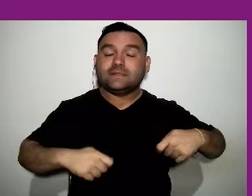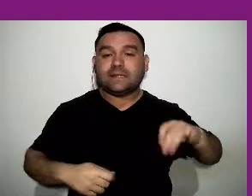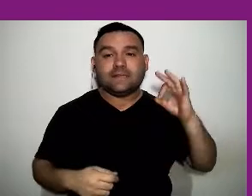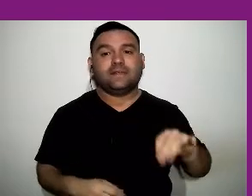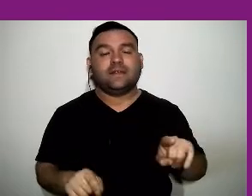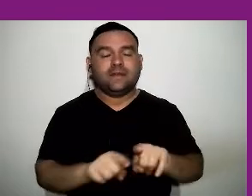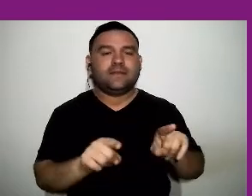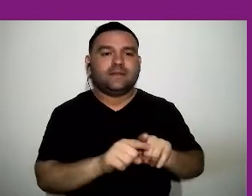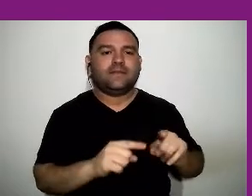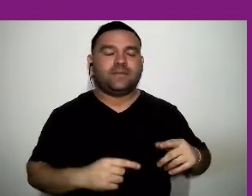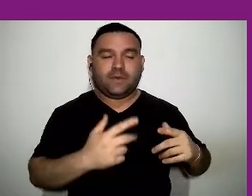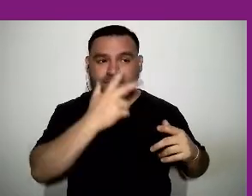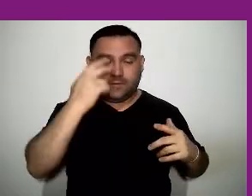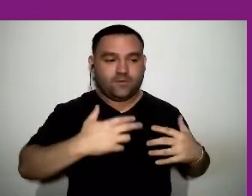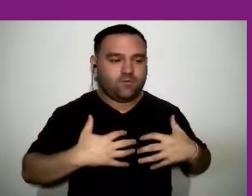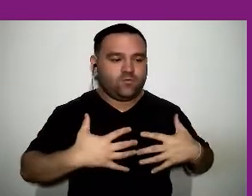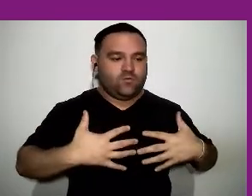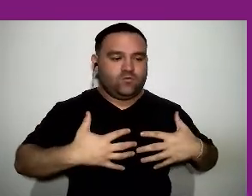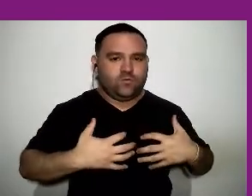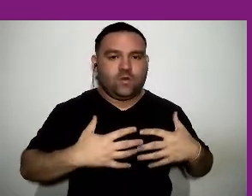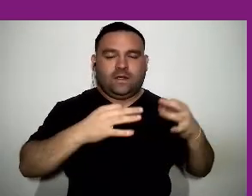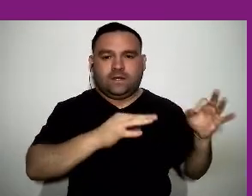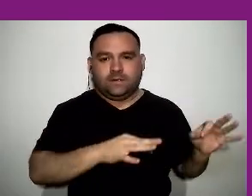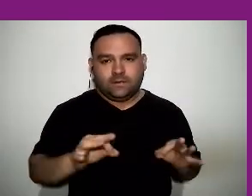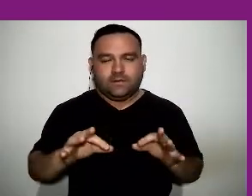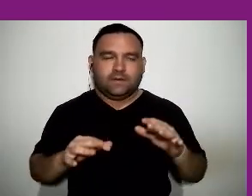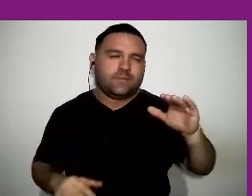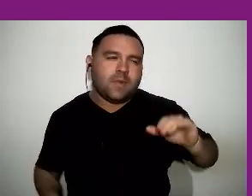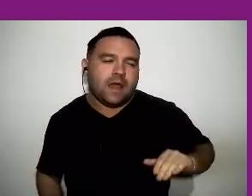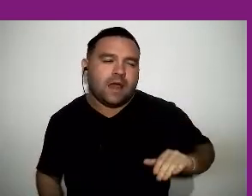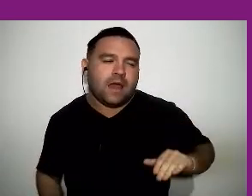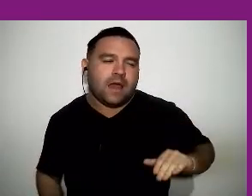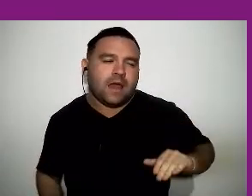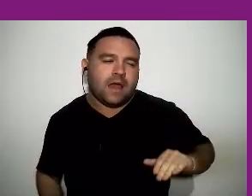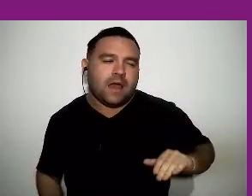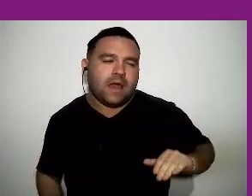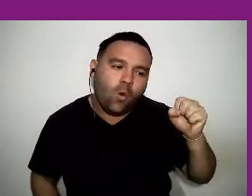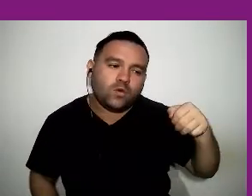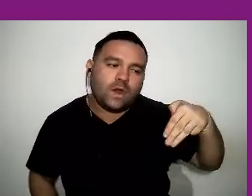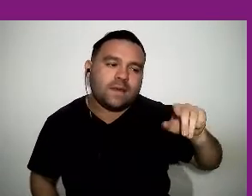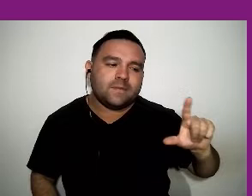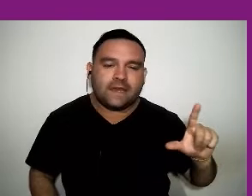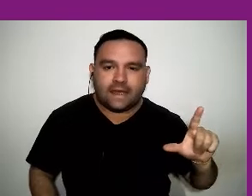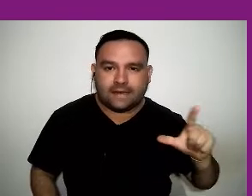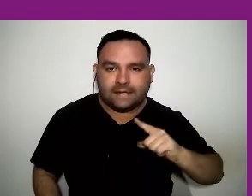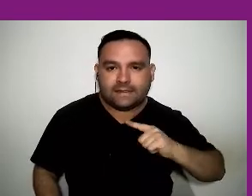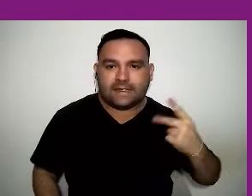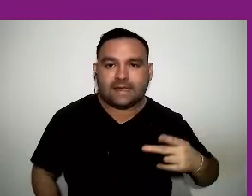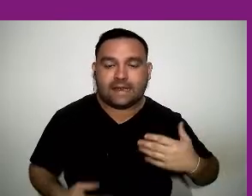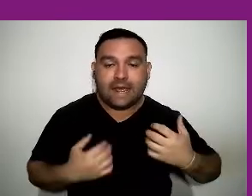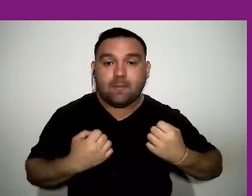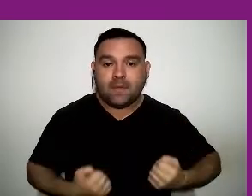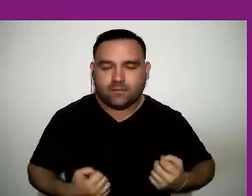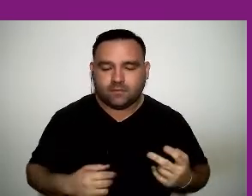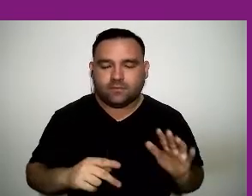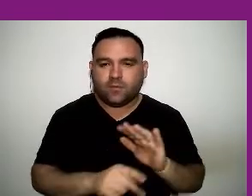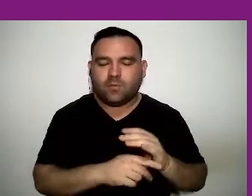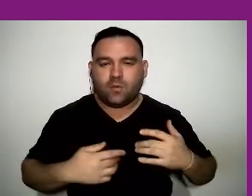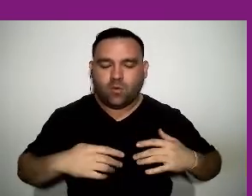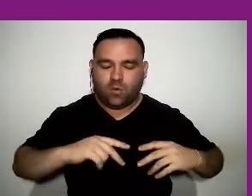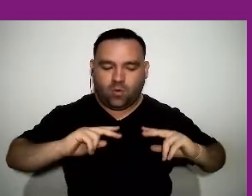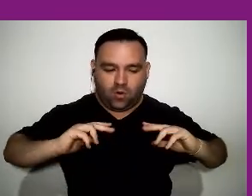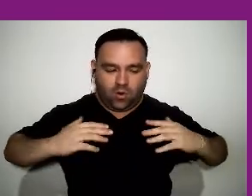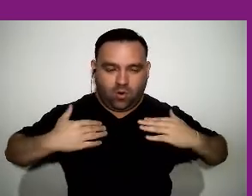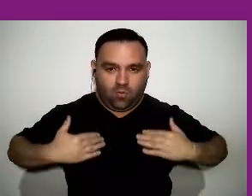você ventilar esses pacientes com volume corrente abaixo de 4 a 8 ml por quilo de peso predito, lembrando que os